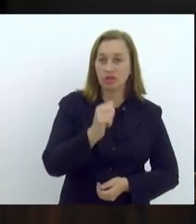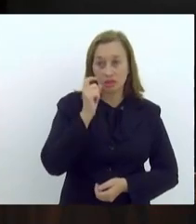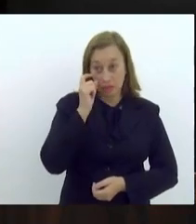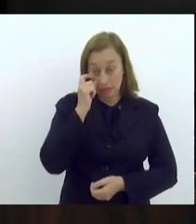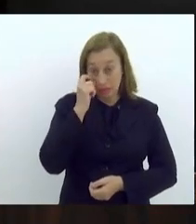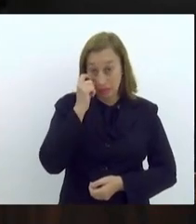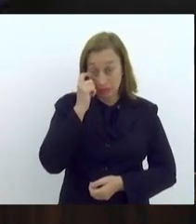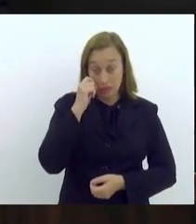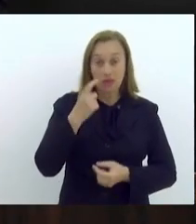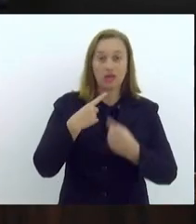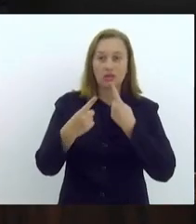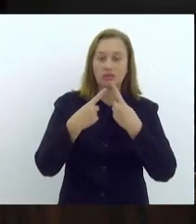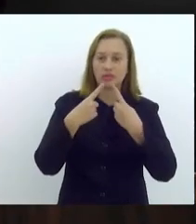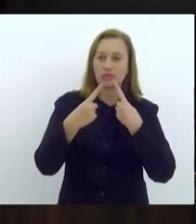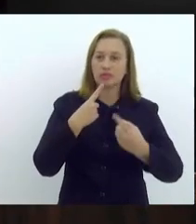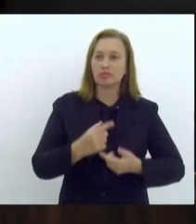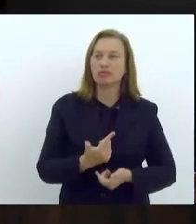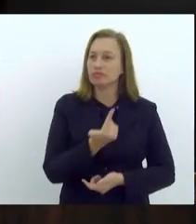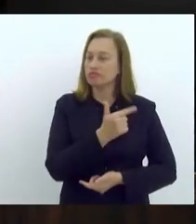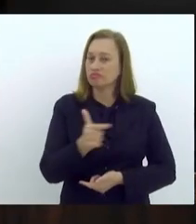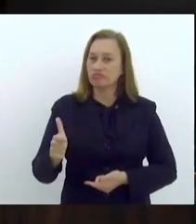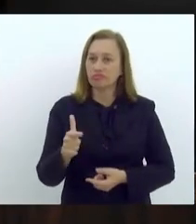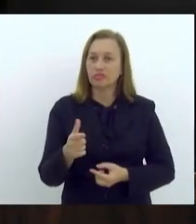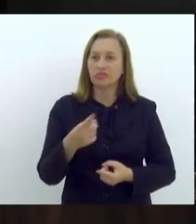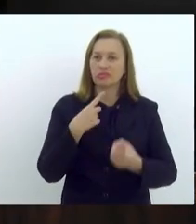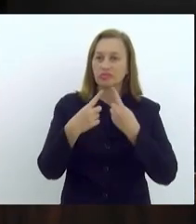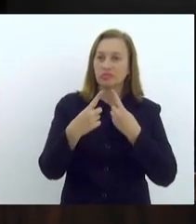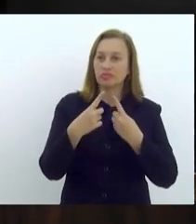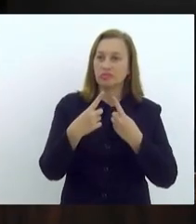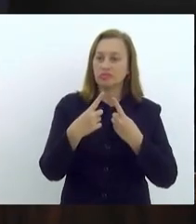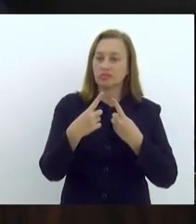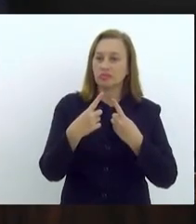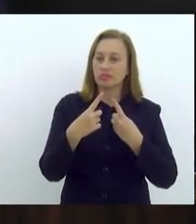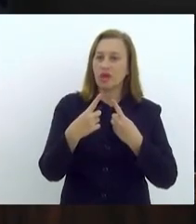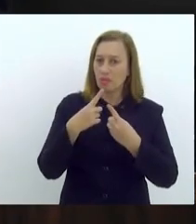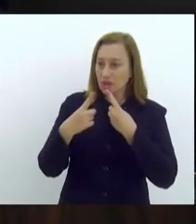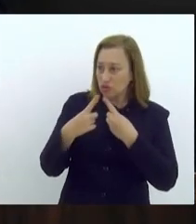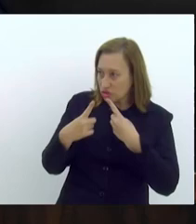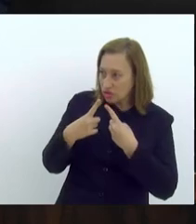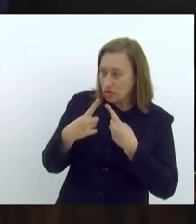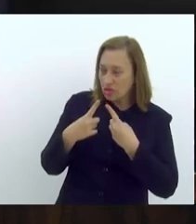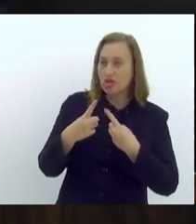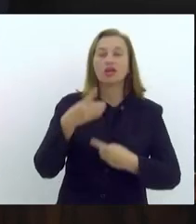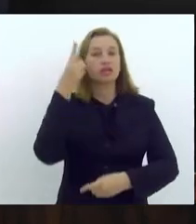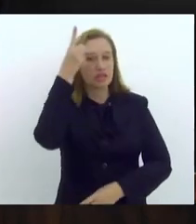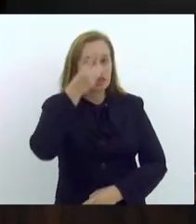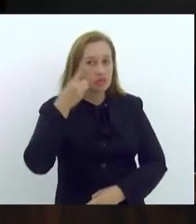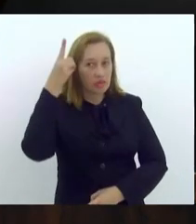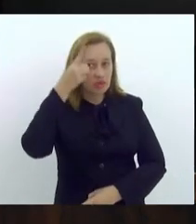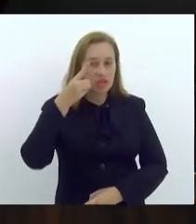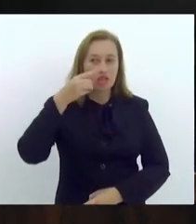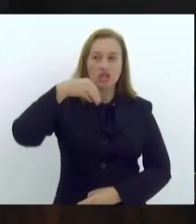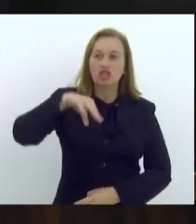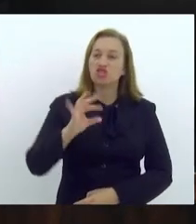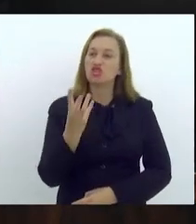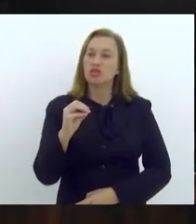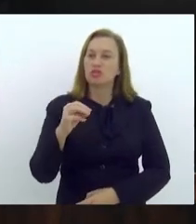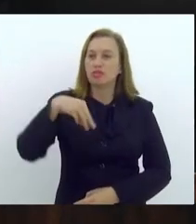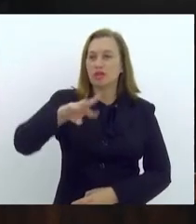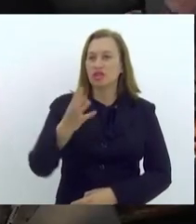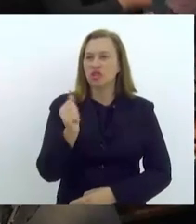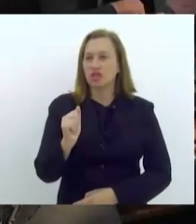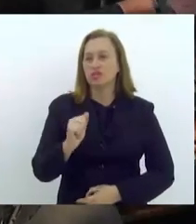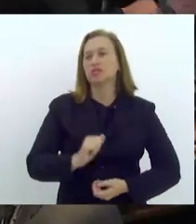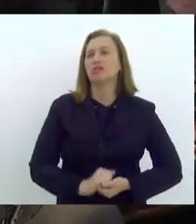Em discussão, não havendo quem queira discutir, para discutir, deputado Chico Machado.